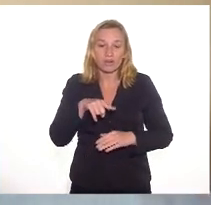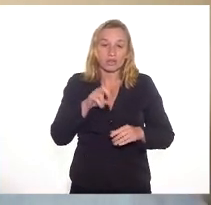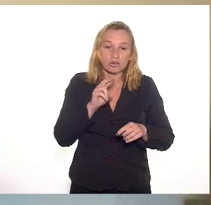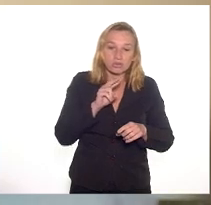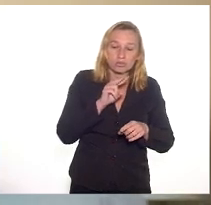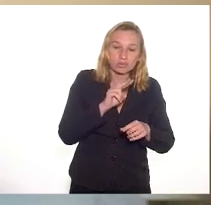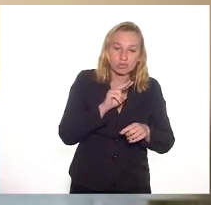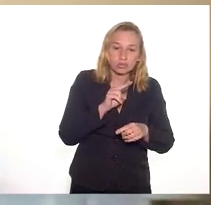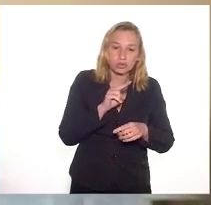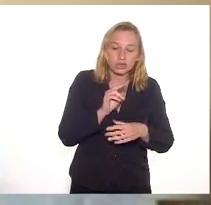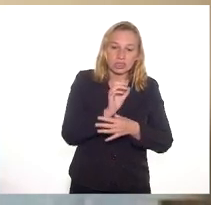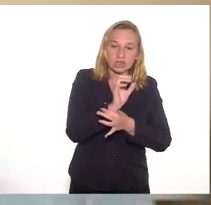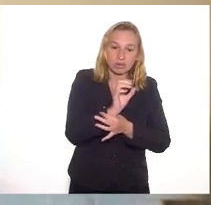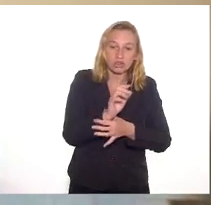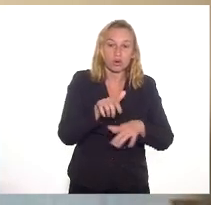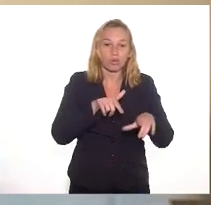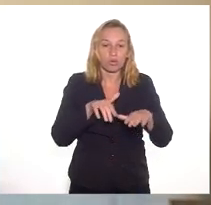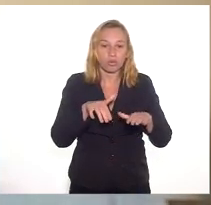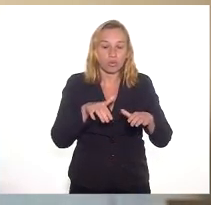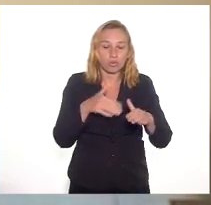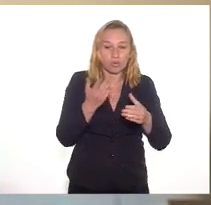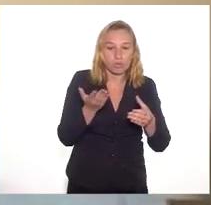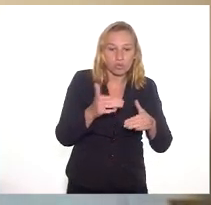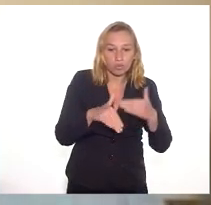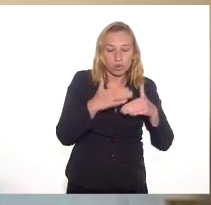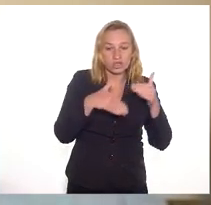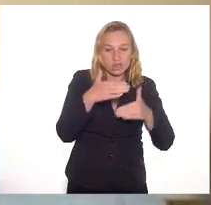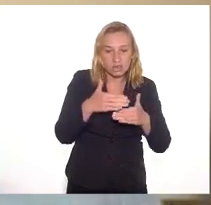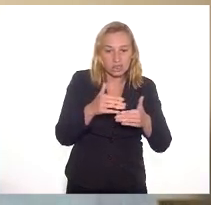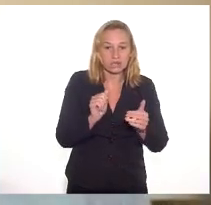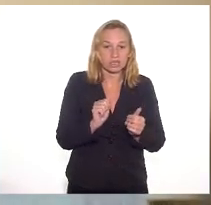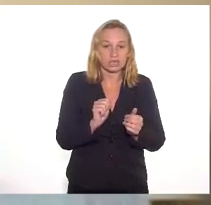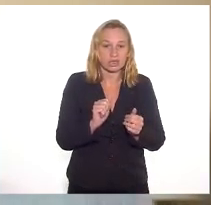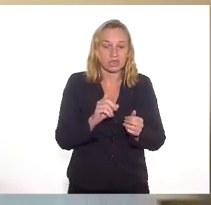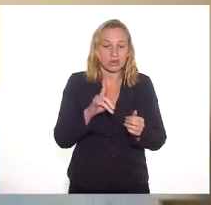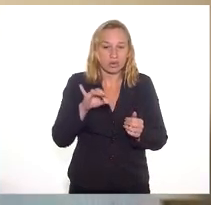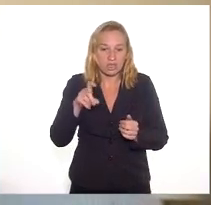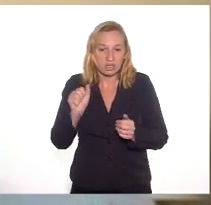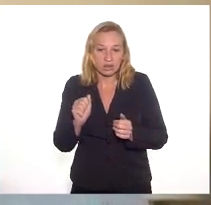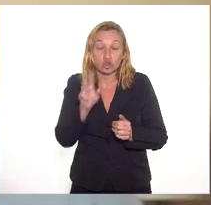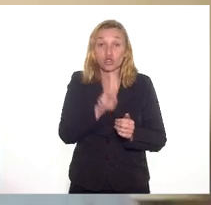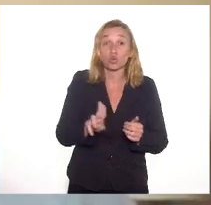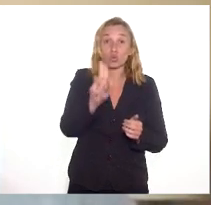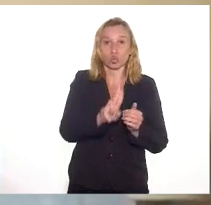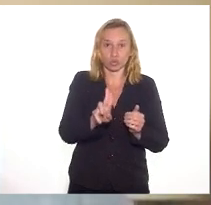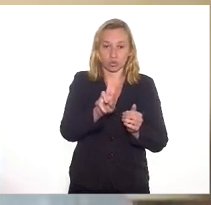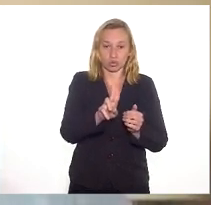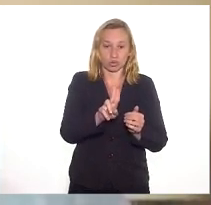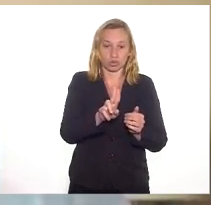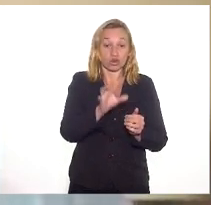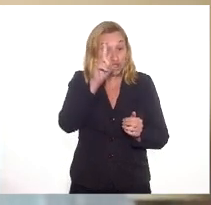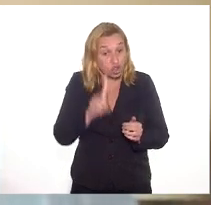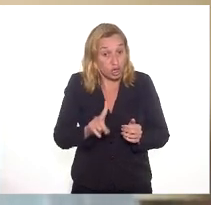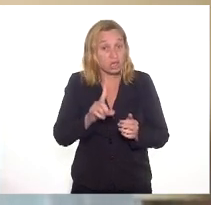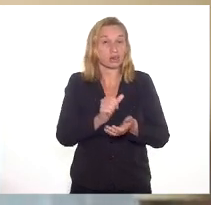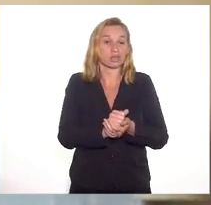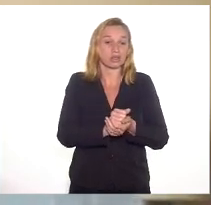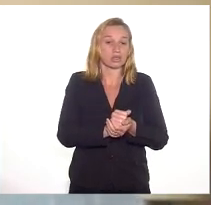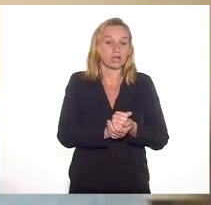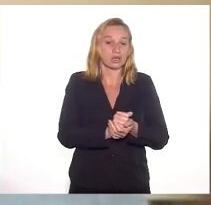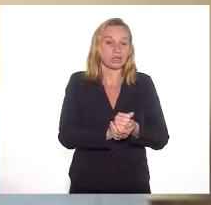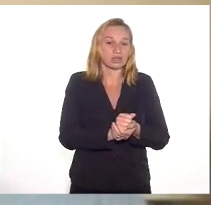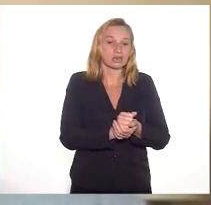que o processo de titulação ele se dê com base na concessão do direito real de uso, porque essa é uma forma de você